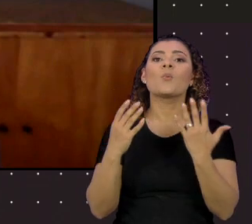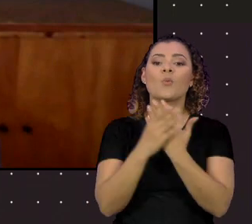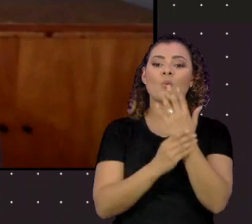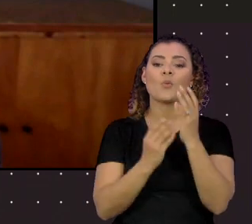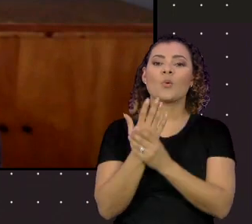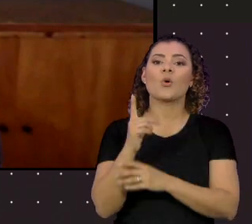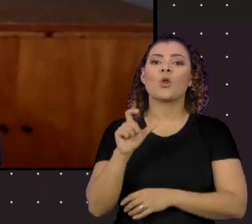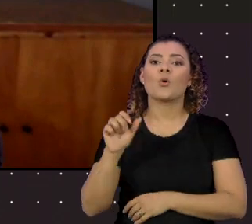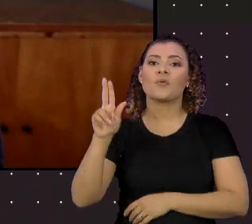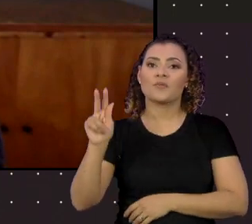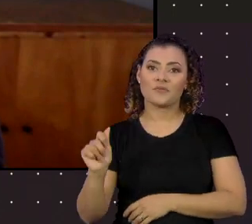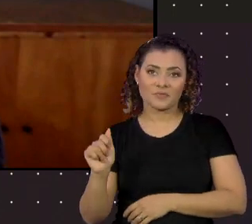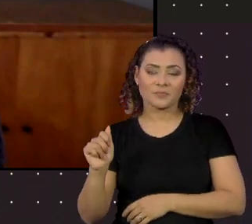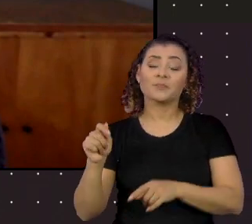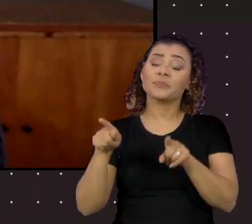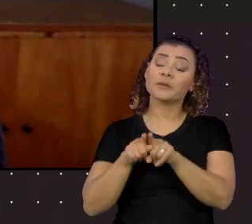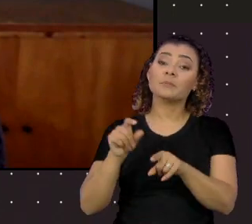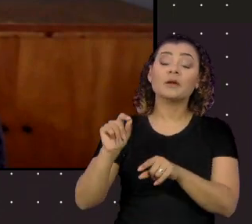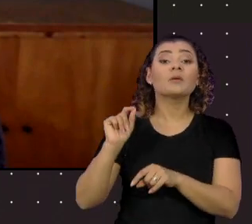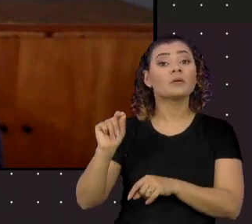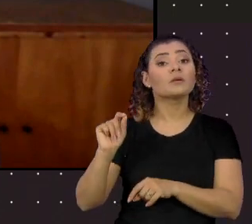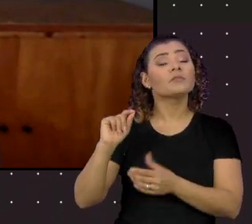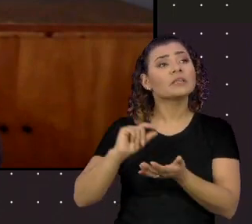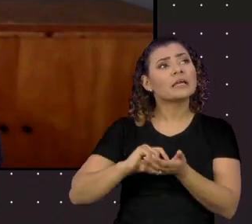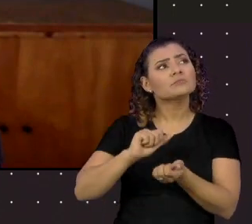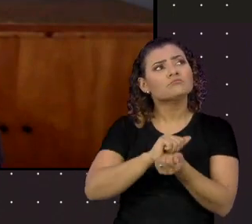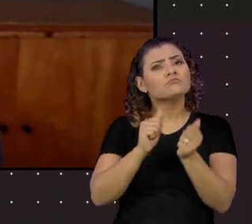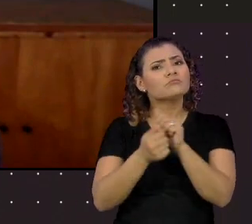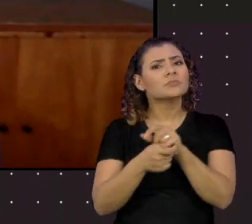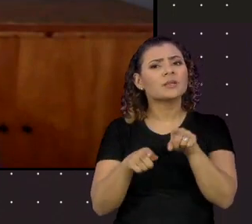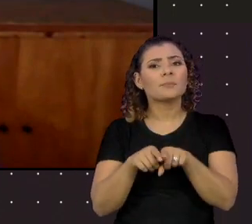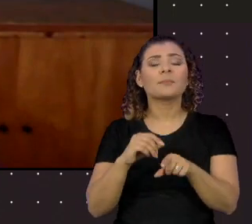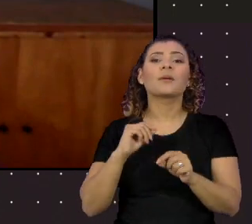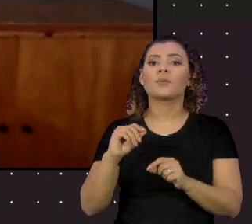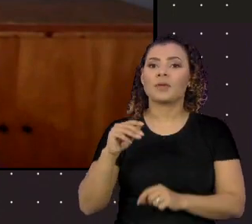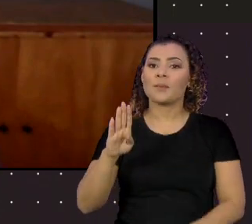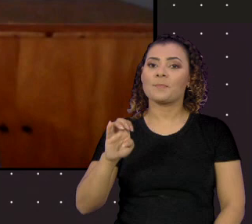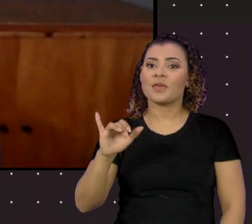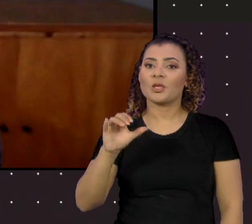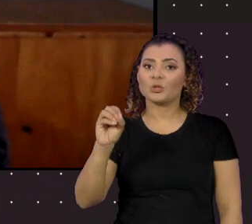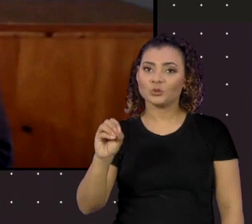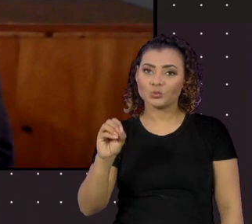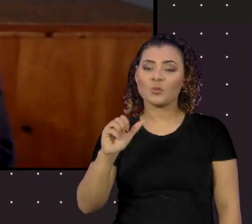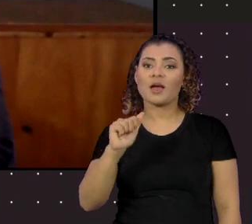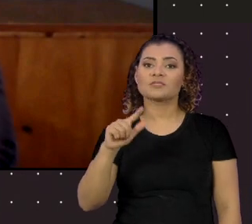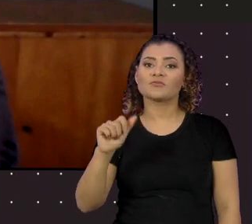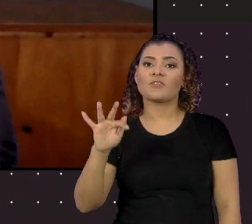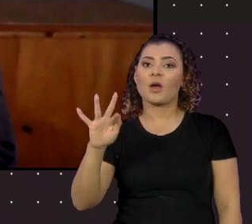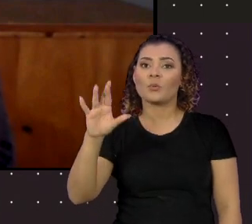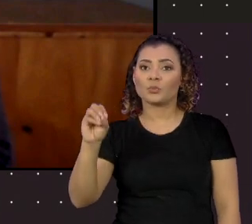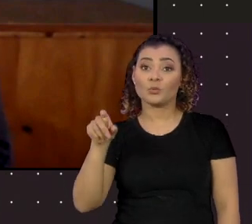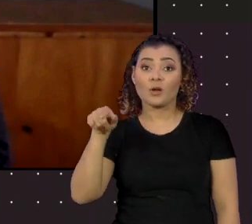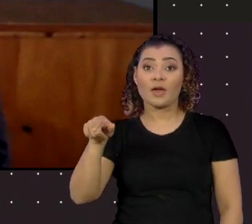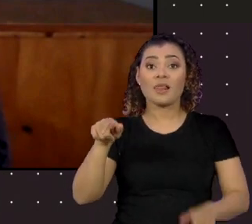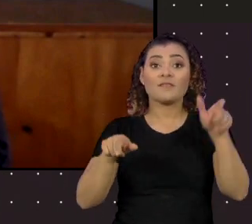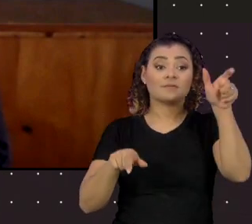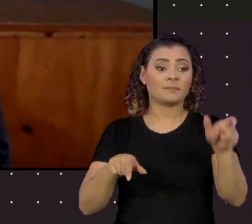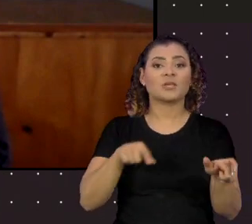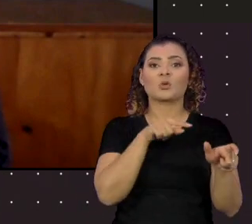Assim. Depois pude assistir uma montagem do Beijo no Asfalto com a Yara, onde ela fazia a Dália. E